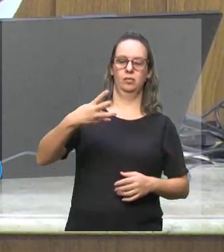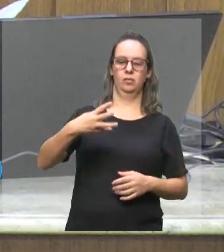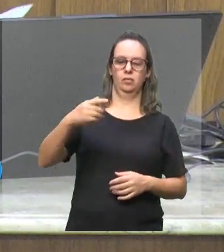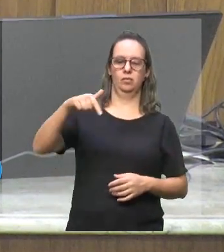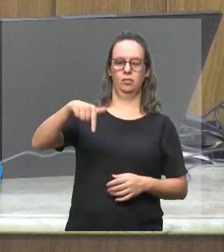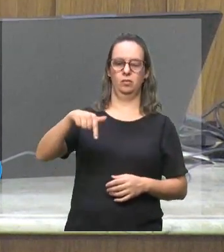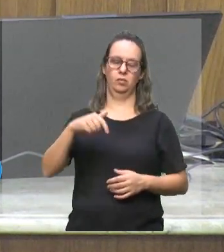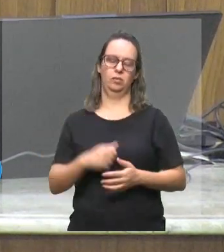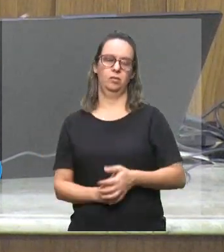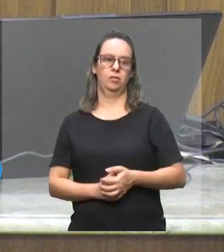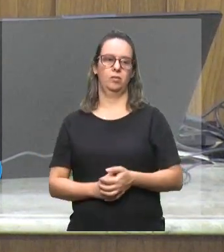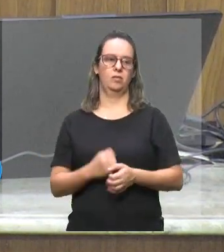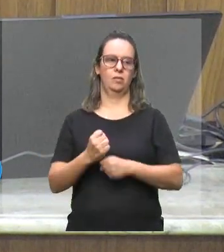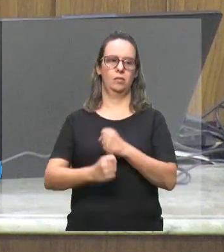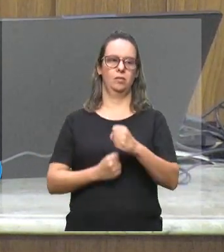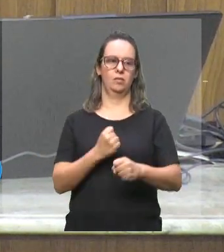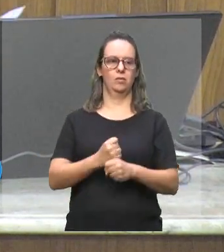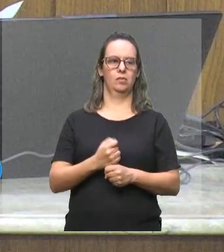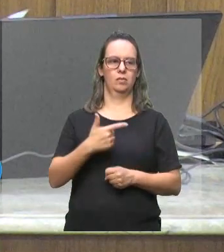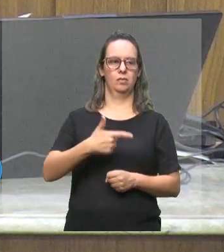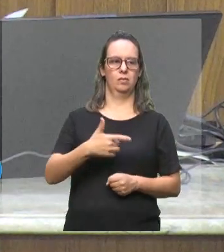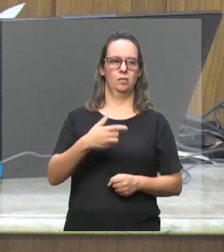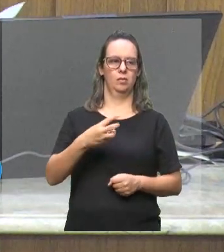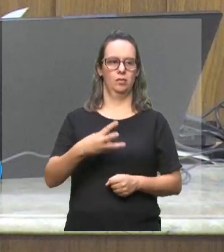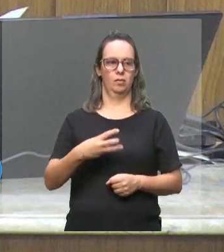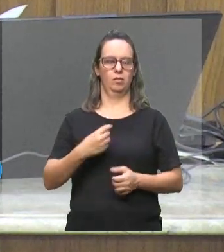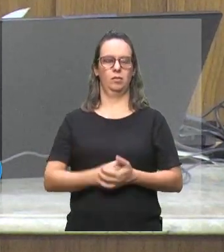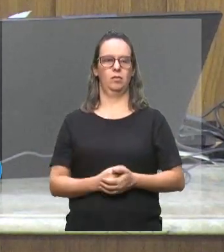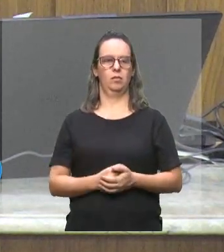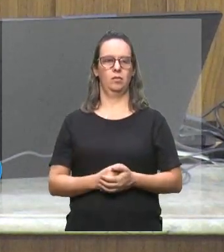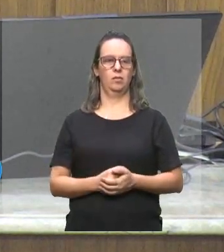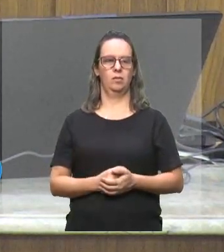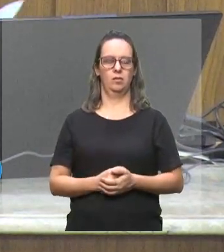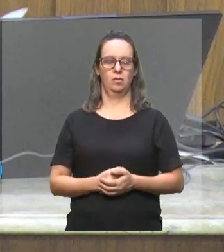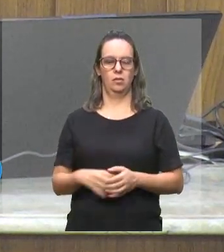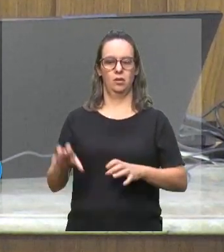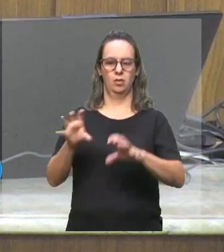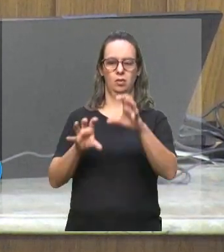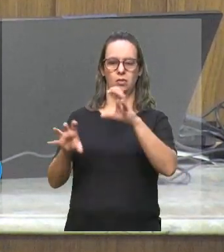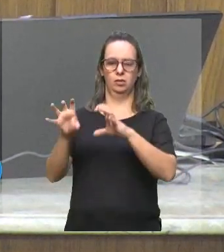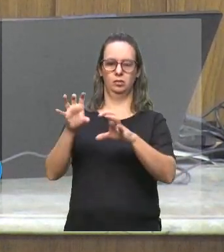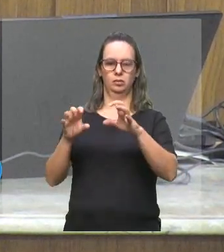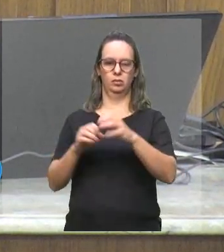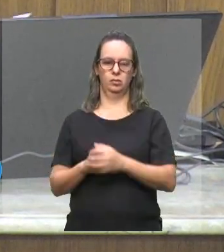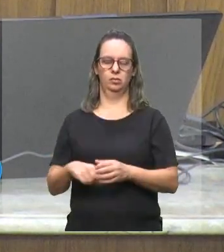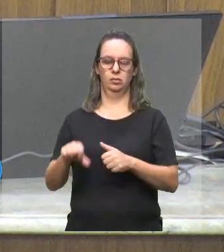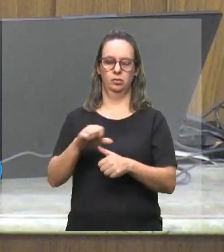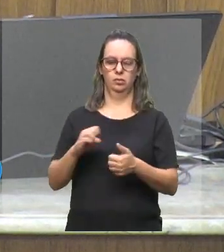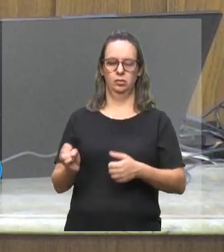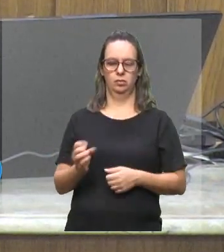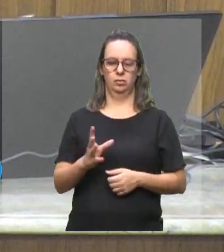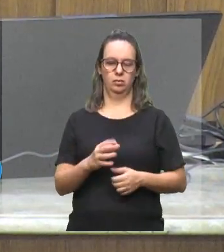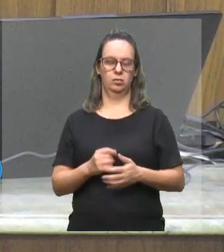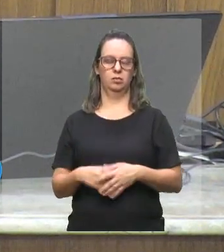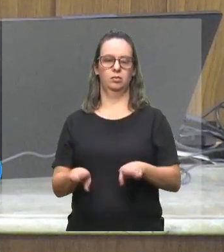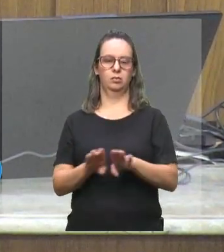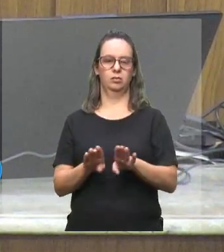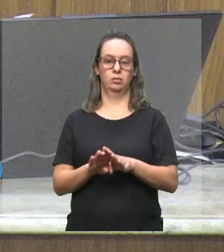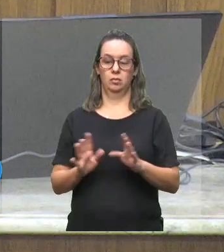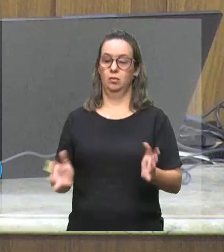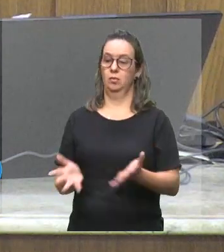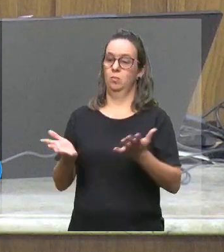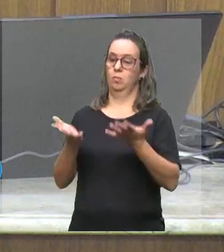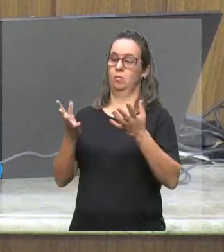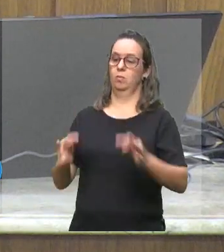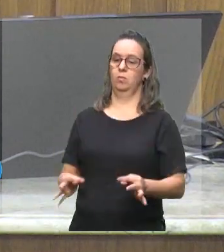247/2023, que dispõe sobre a organização do sistema de inovação de Assis e sobre medidas de incentivo à inovação tecnológica, à